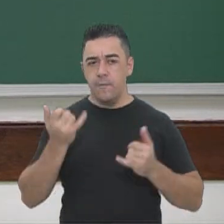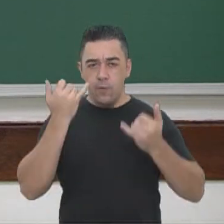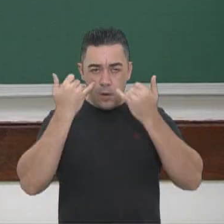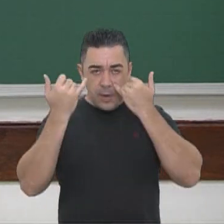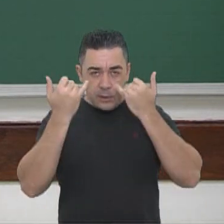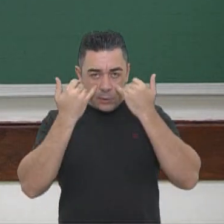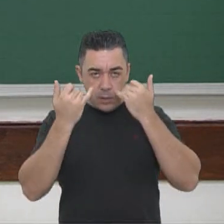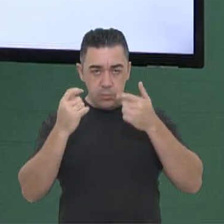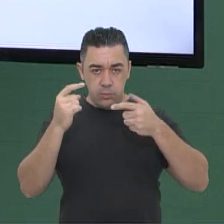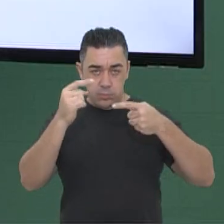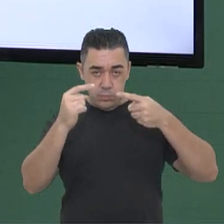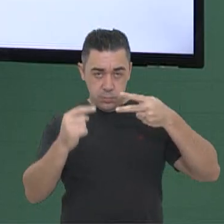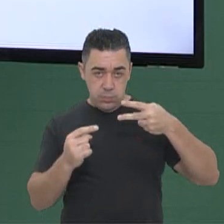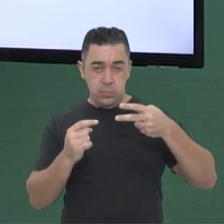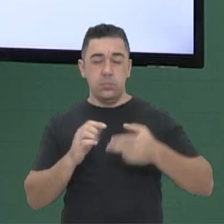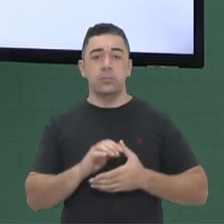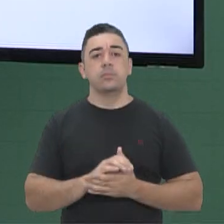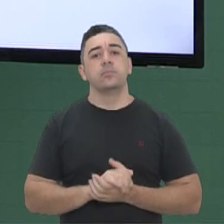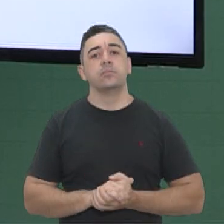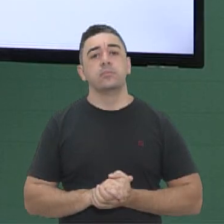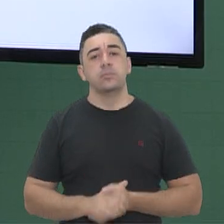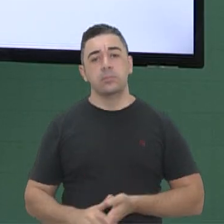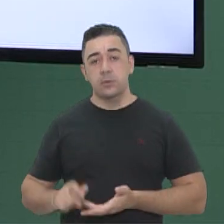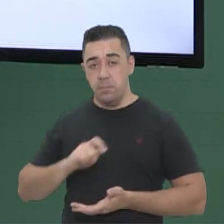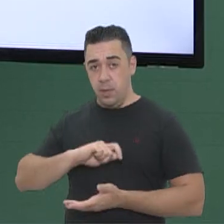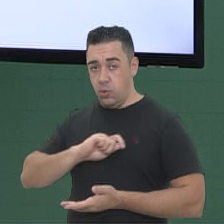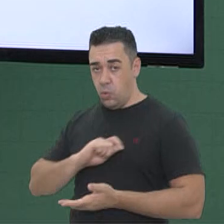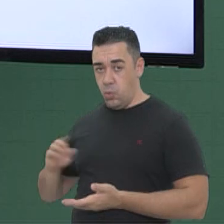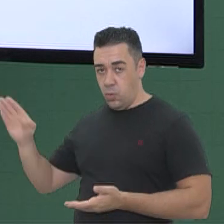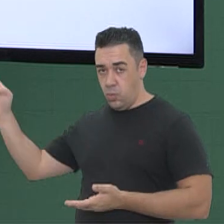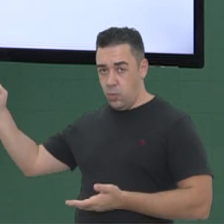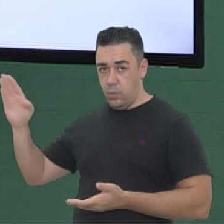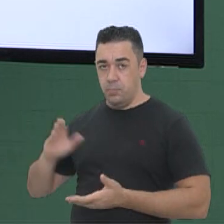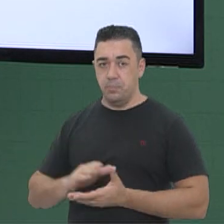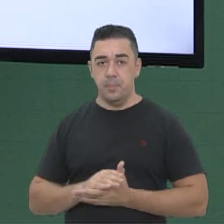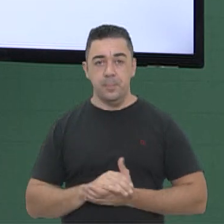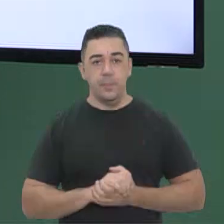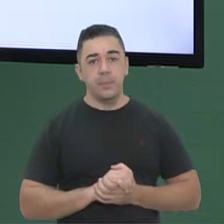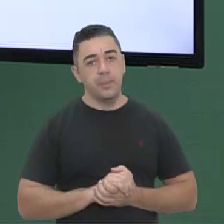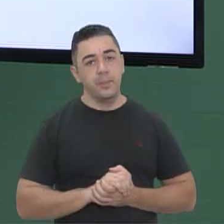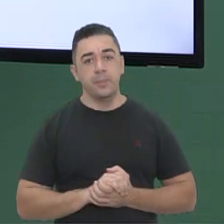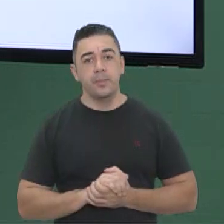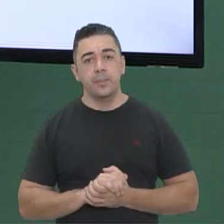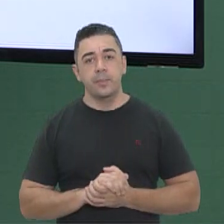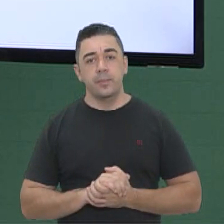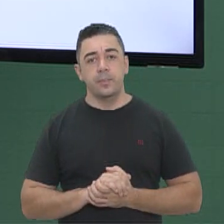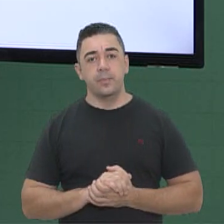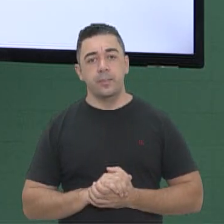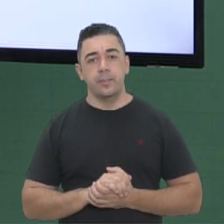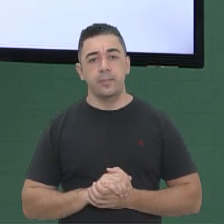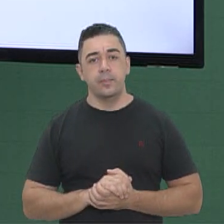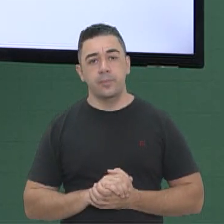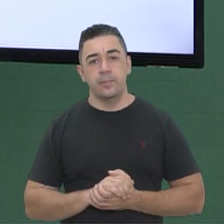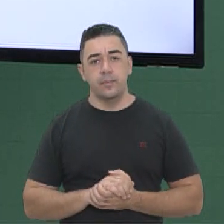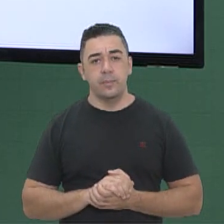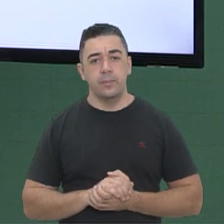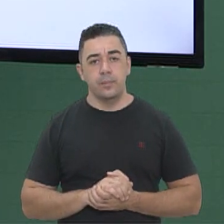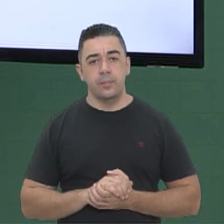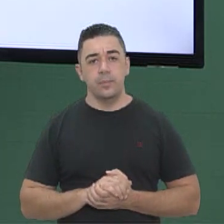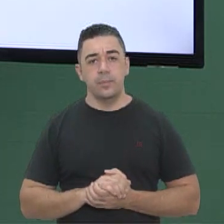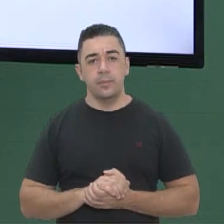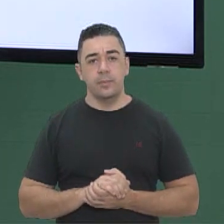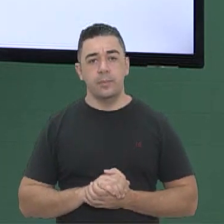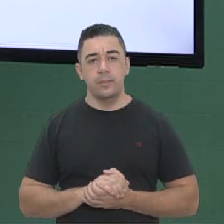duas informações? Há um único dia que o castilho não abre